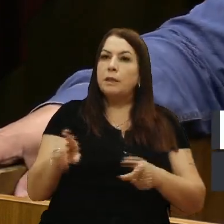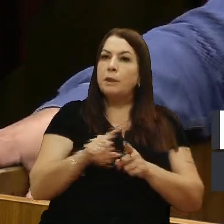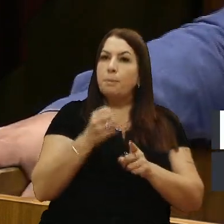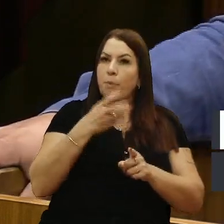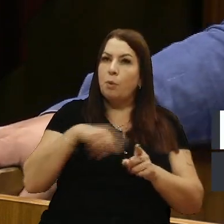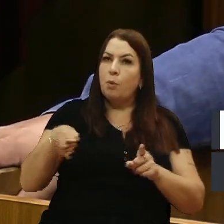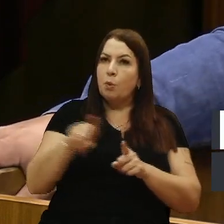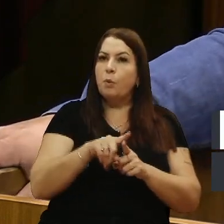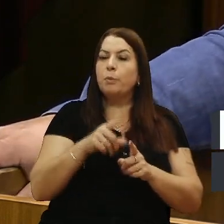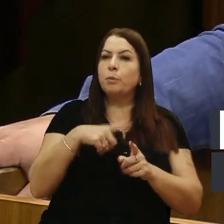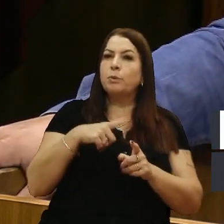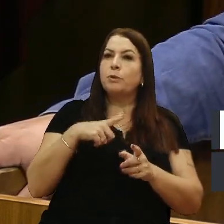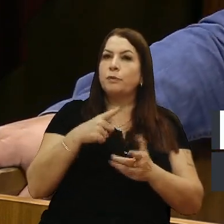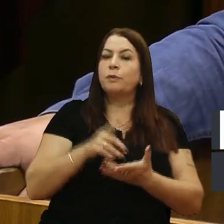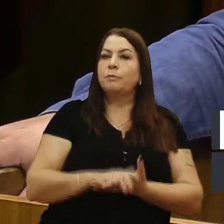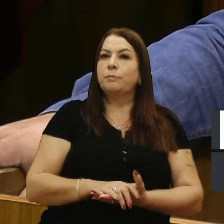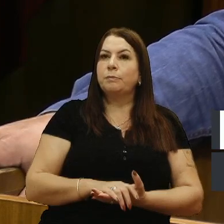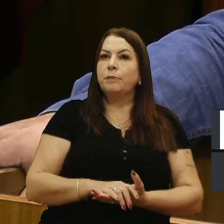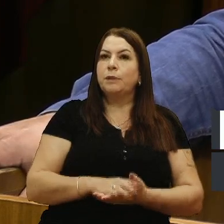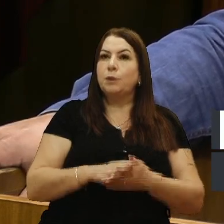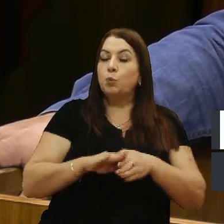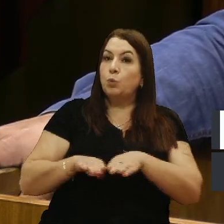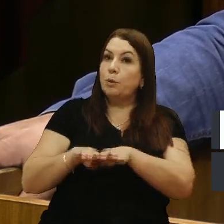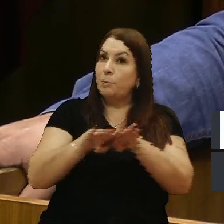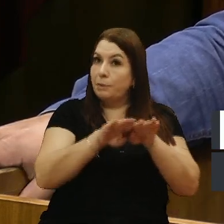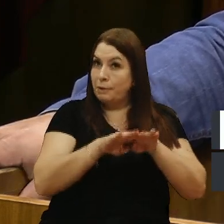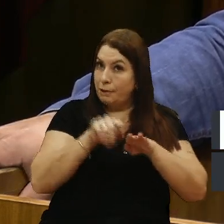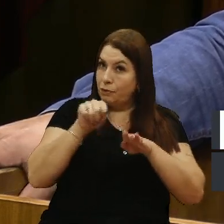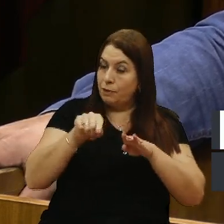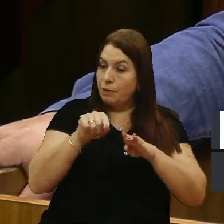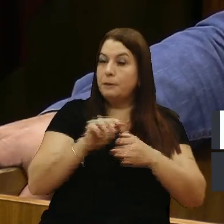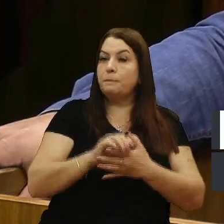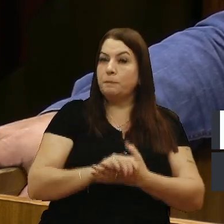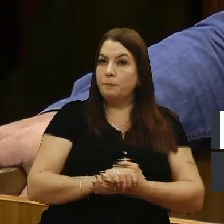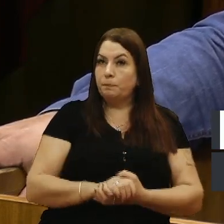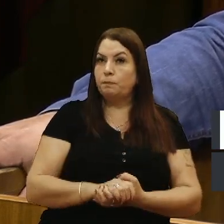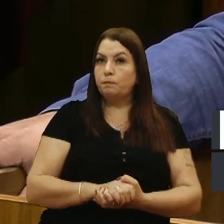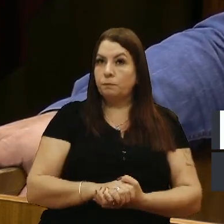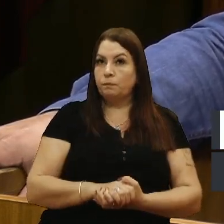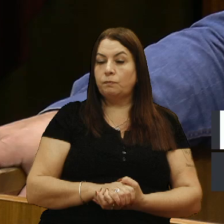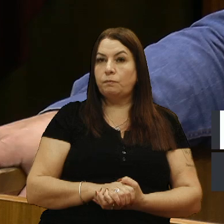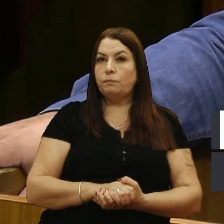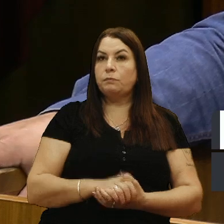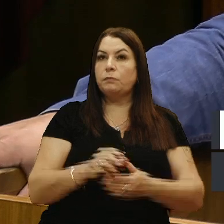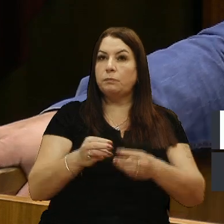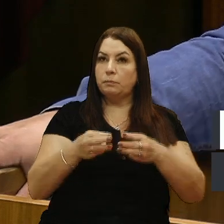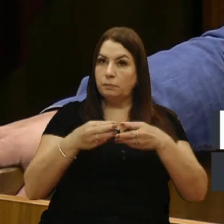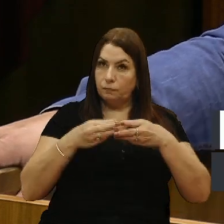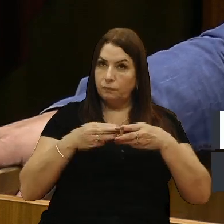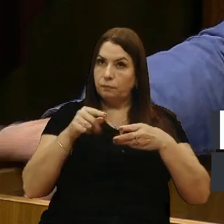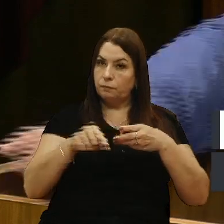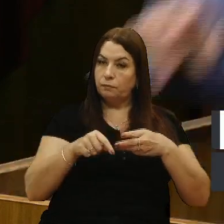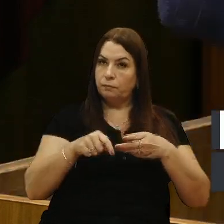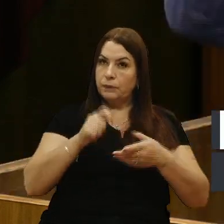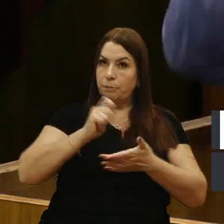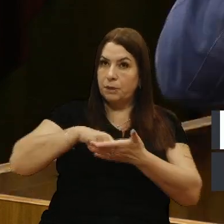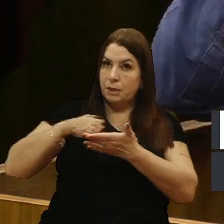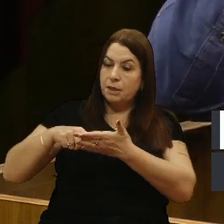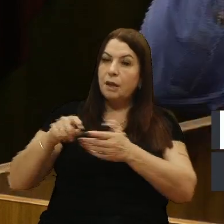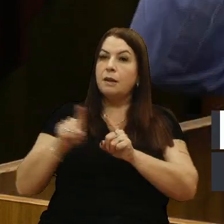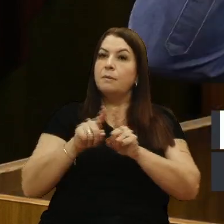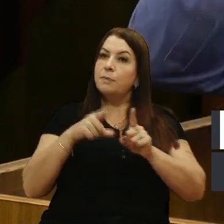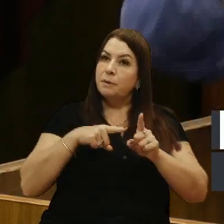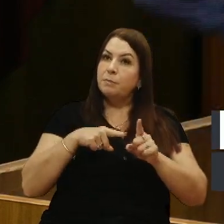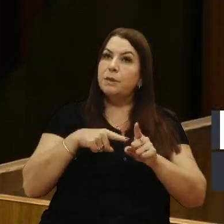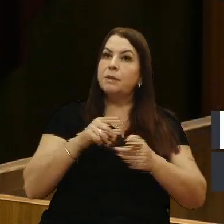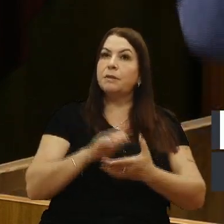bom que nós tivemos unanimidade nessa moção, mas nós